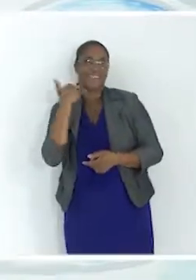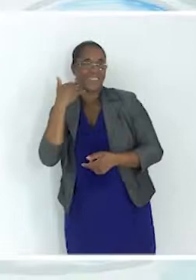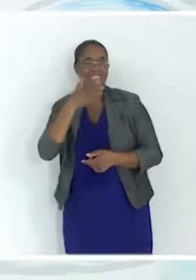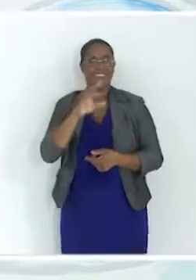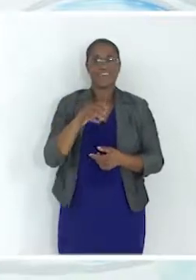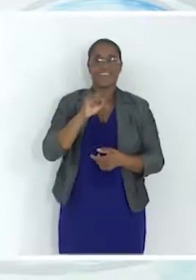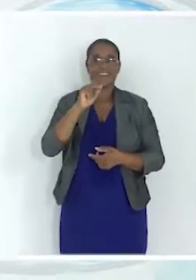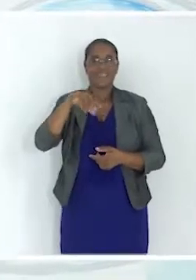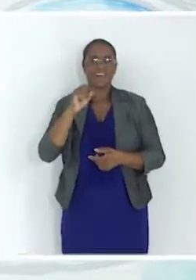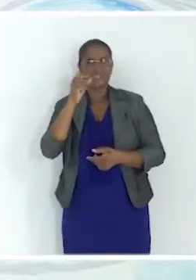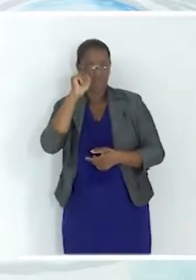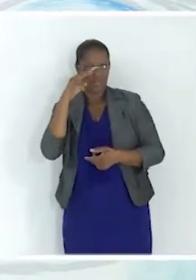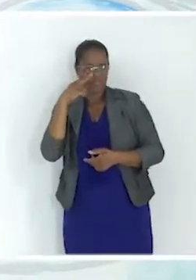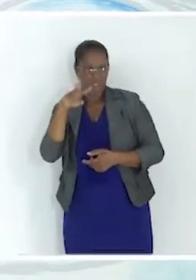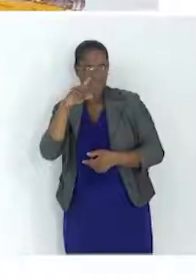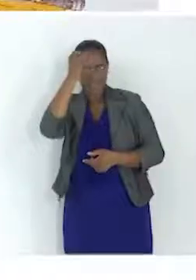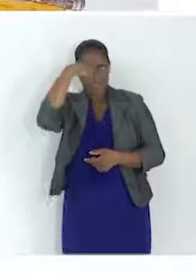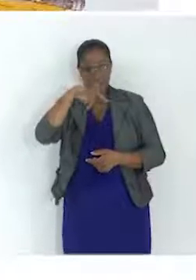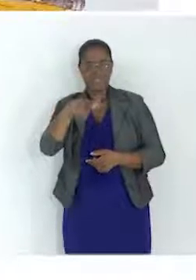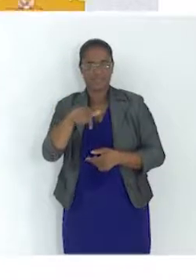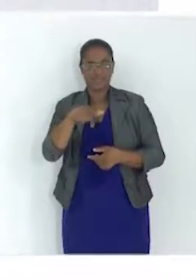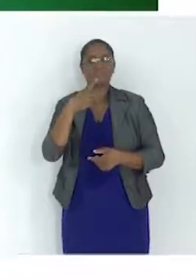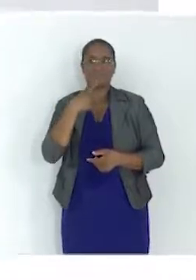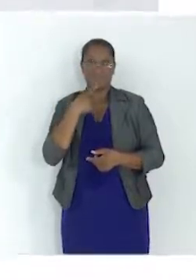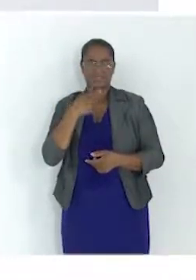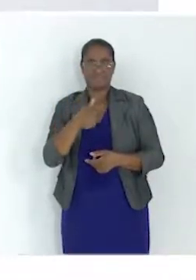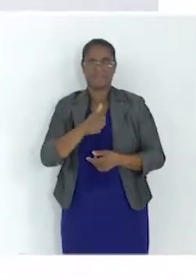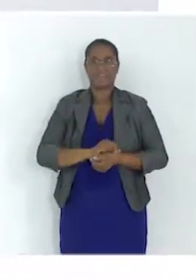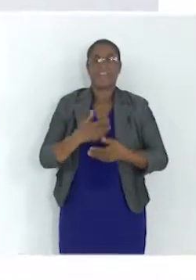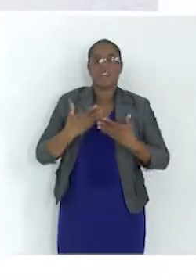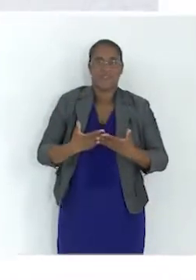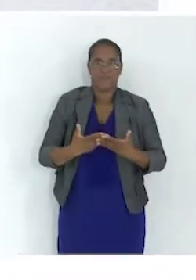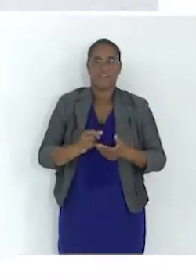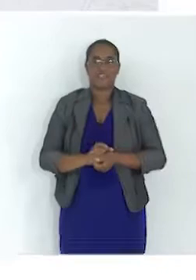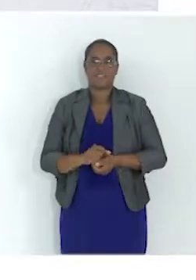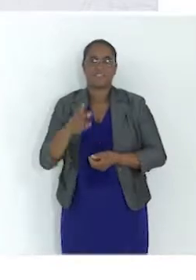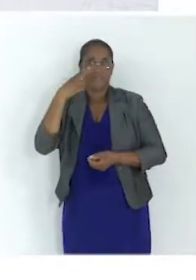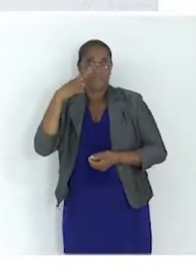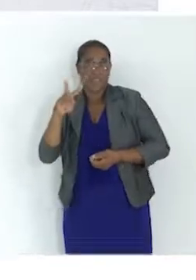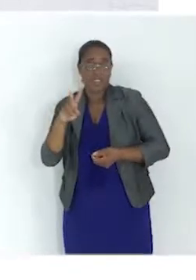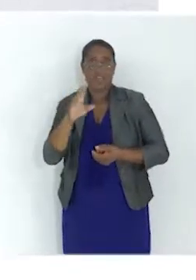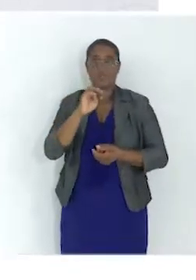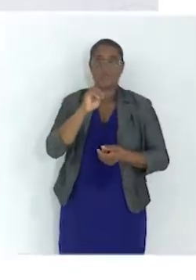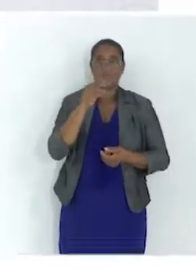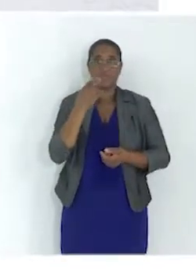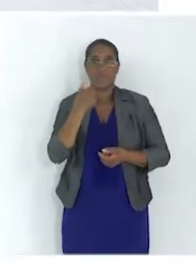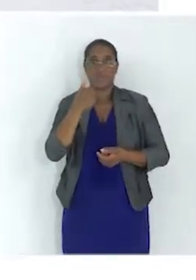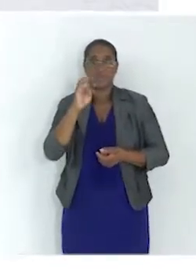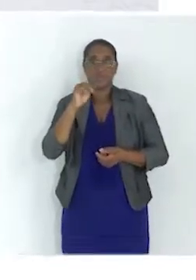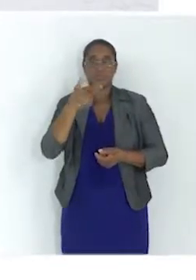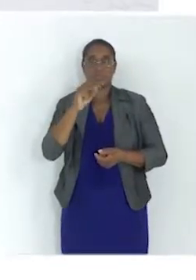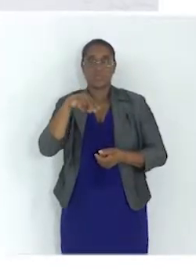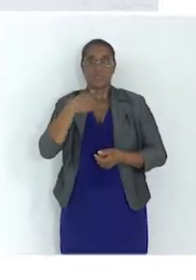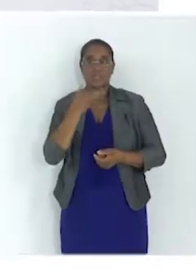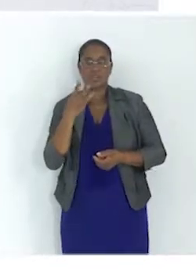então, agora, vejamos. Os substantivos classificam-se em... Vamos ver o que é